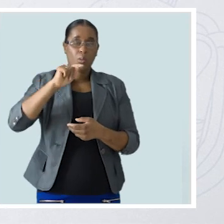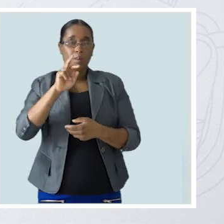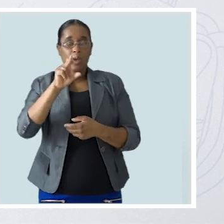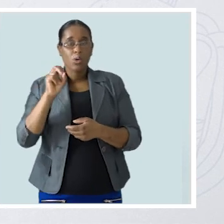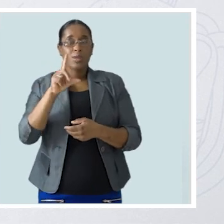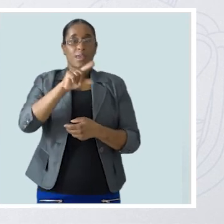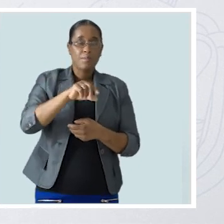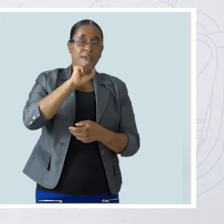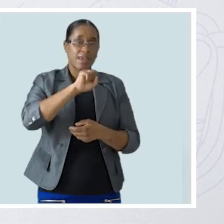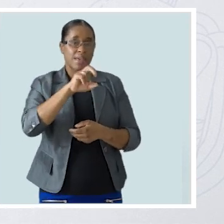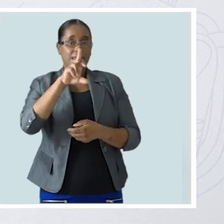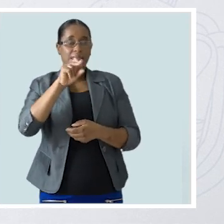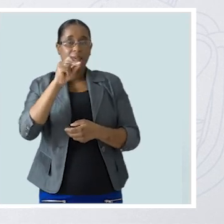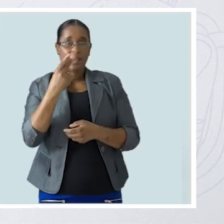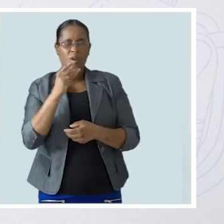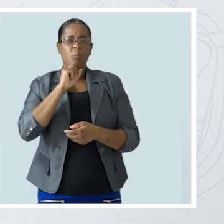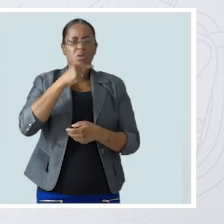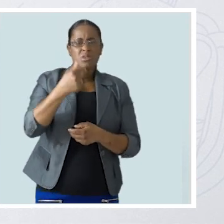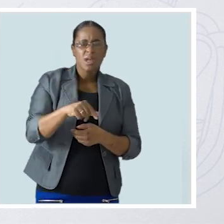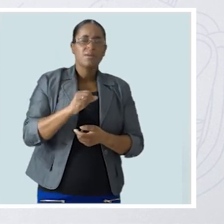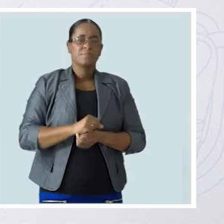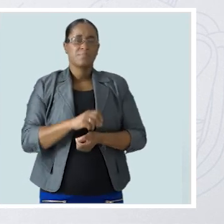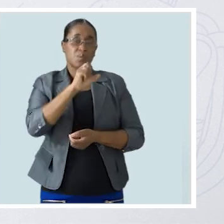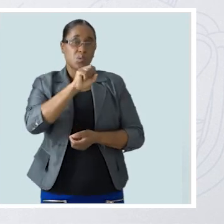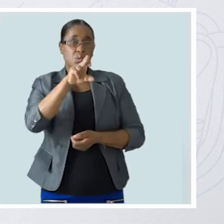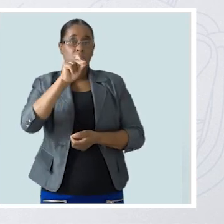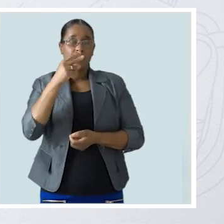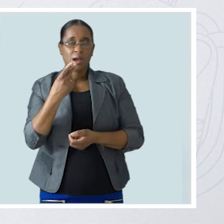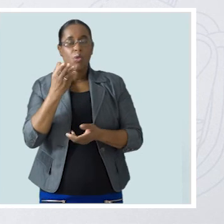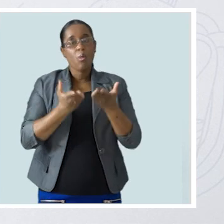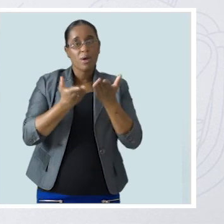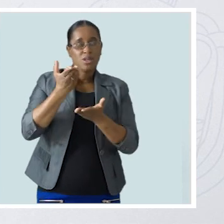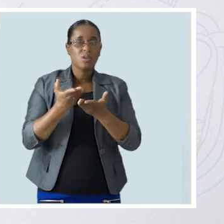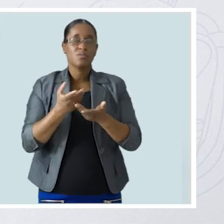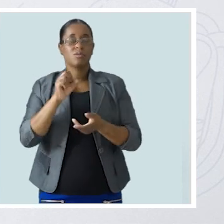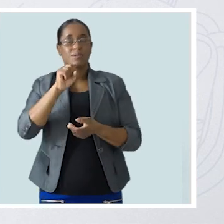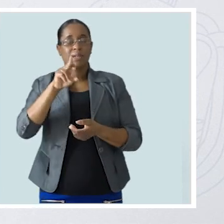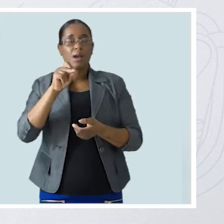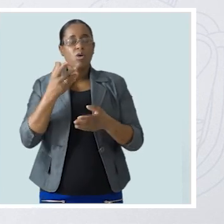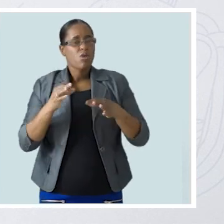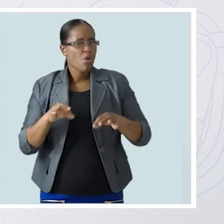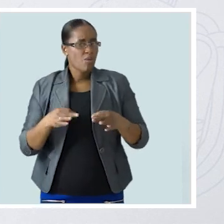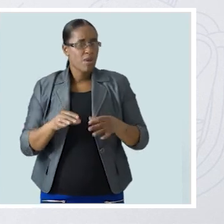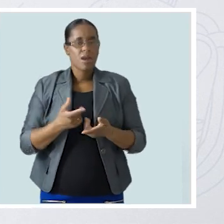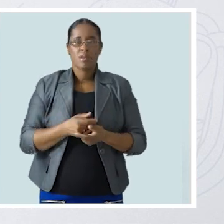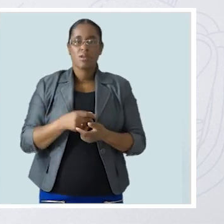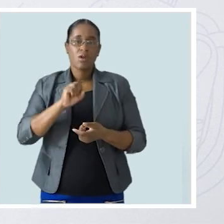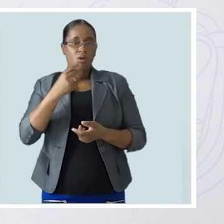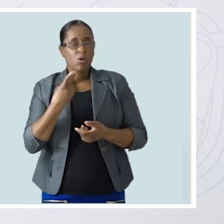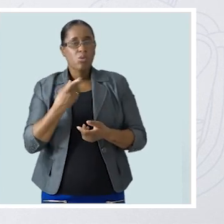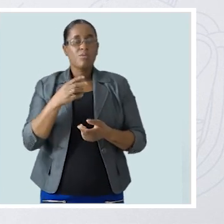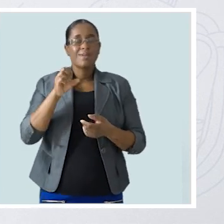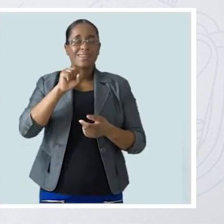Podem estar no grau comparativo, no grau normal ou no grau